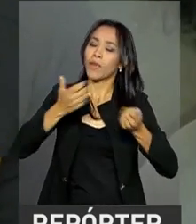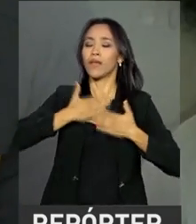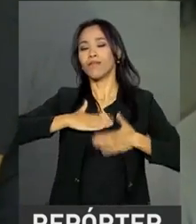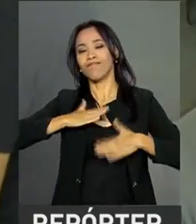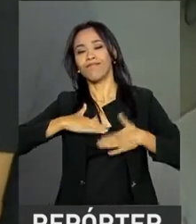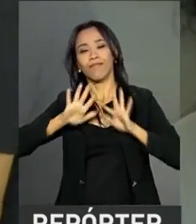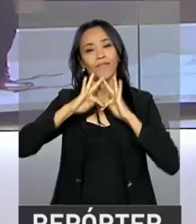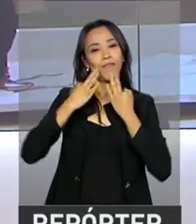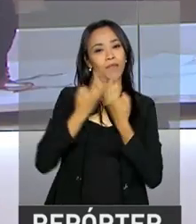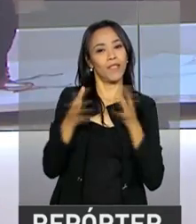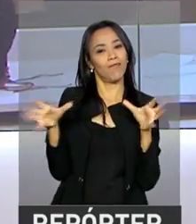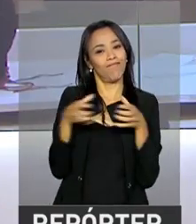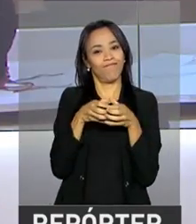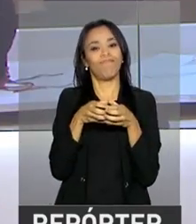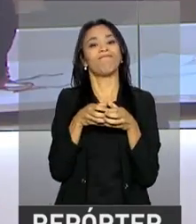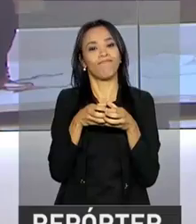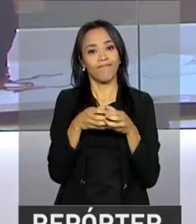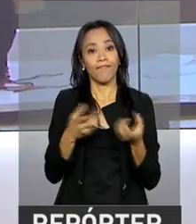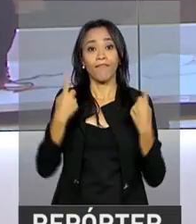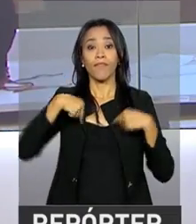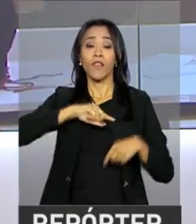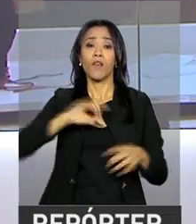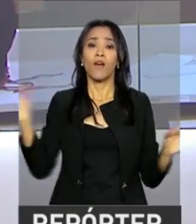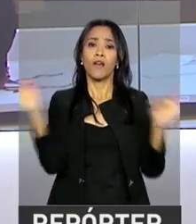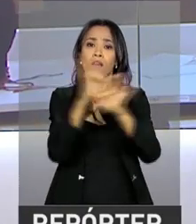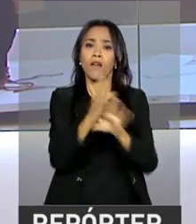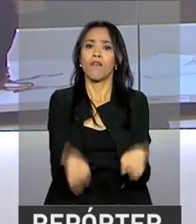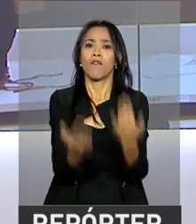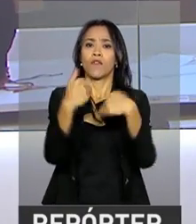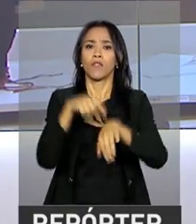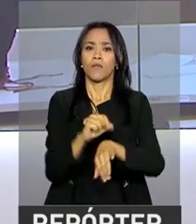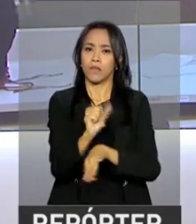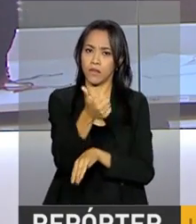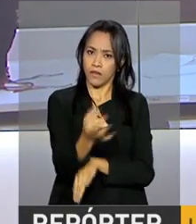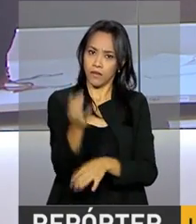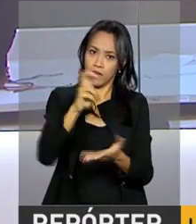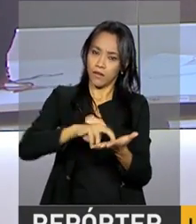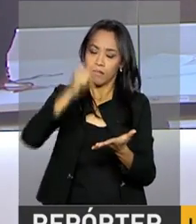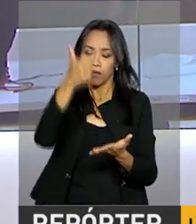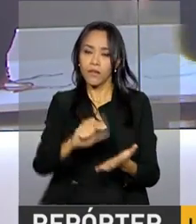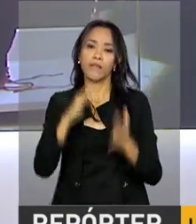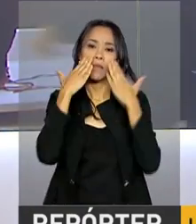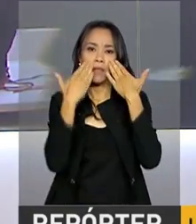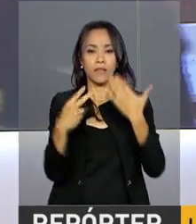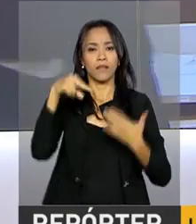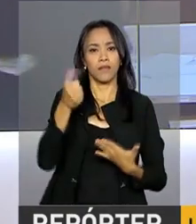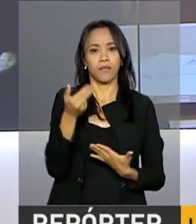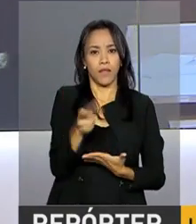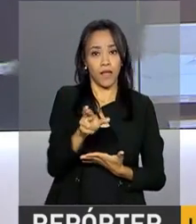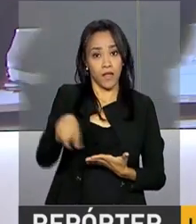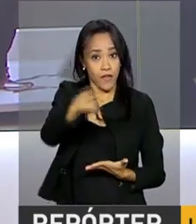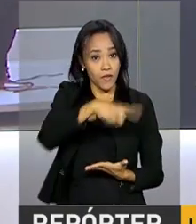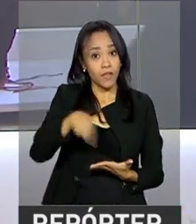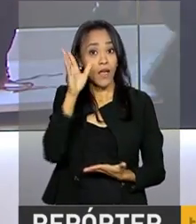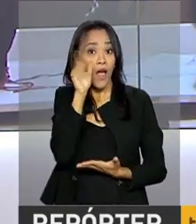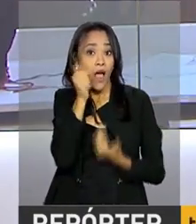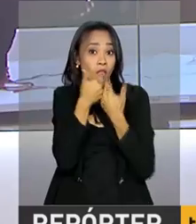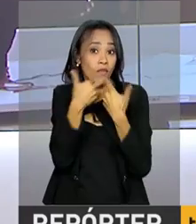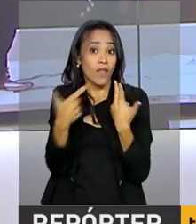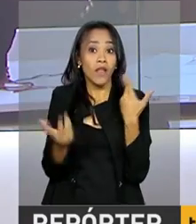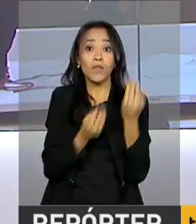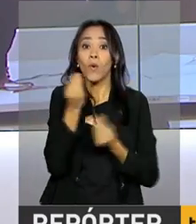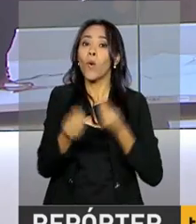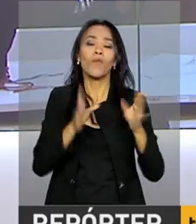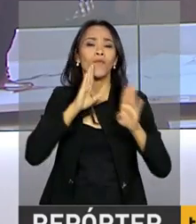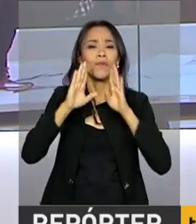pouquinho com a família. Nós ficamos por aqui, voltamos às 10 da manhã na próxima edição do Repórter NBR. Acompanhe também as